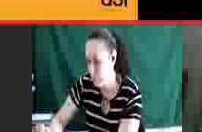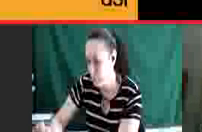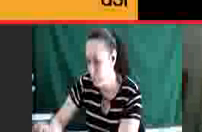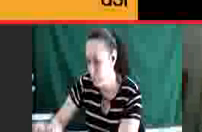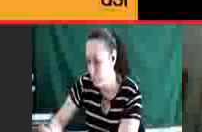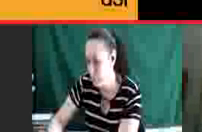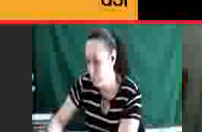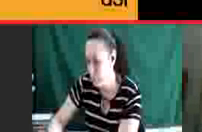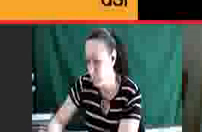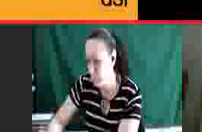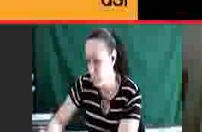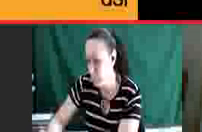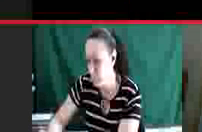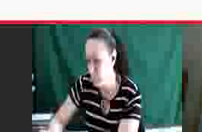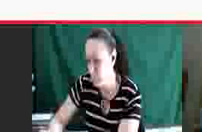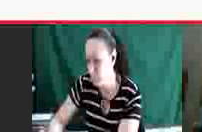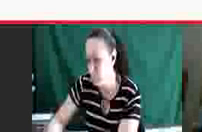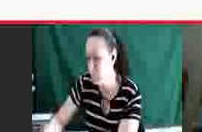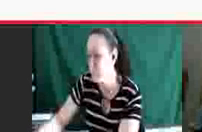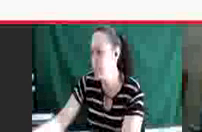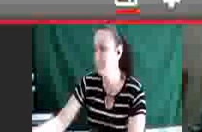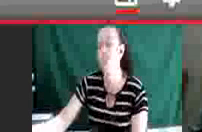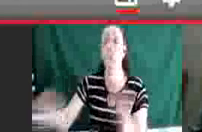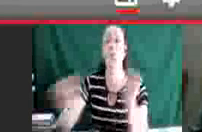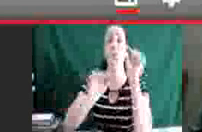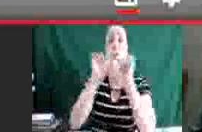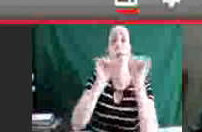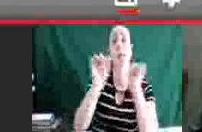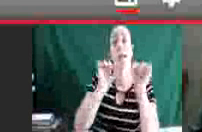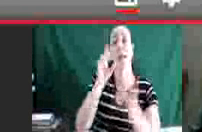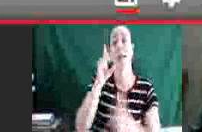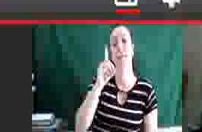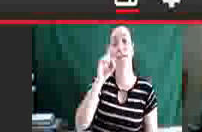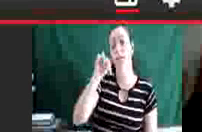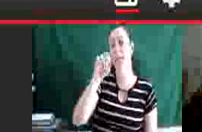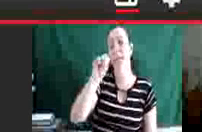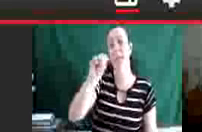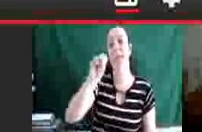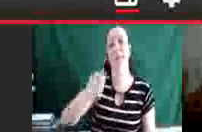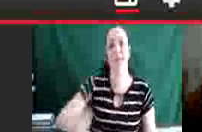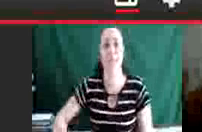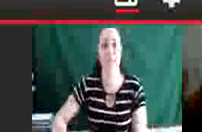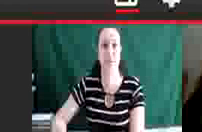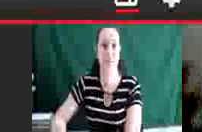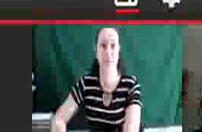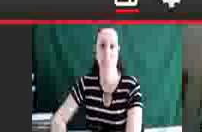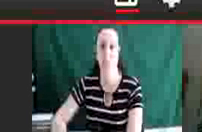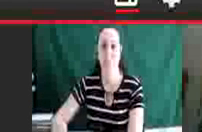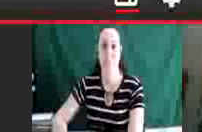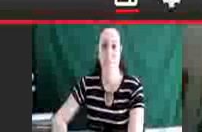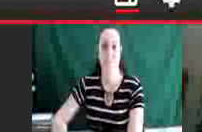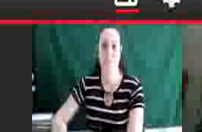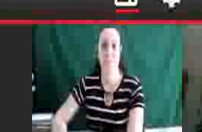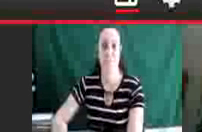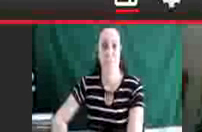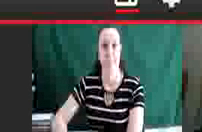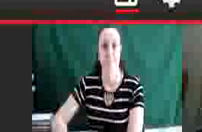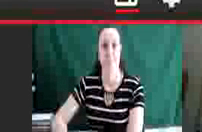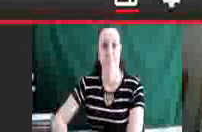2001.db8.cafe2.2.1. Pergunte a ele. O servidor recursivo então pergunta ao autoritativo do domínio patricia.bio.br e ele